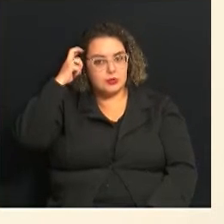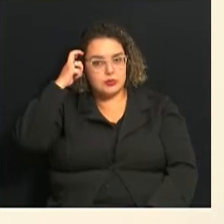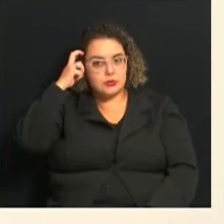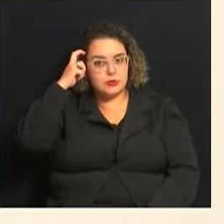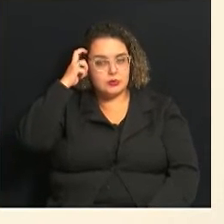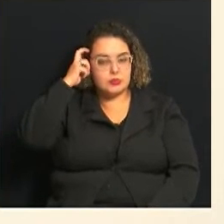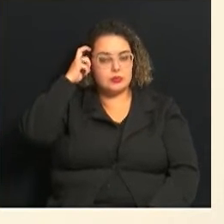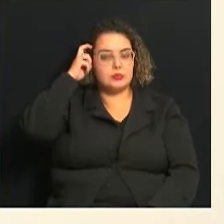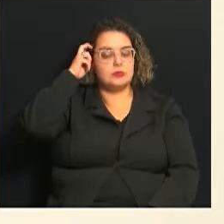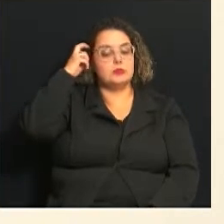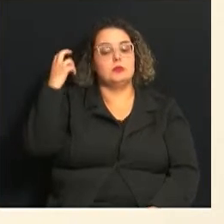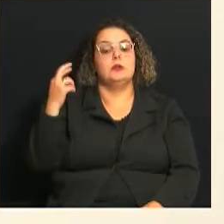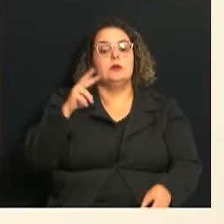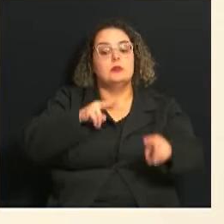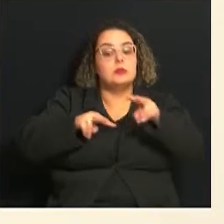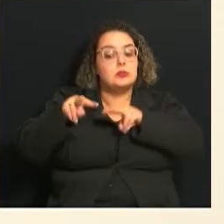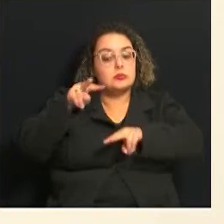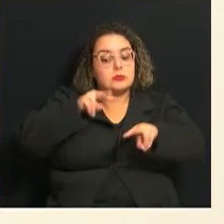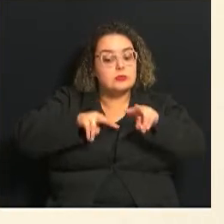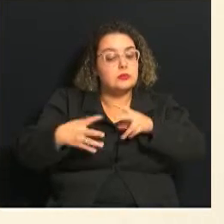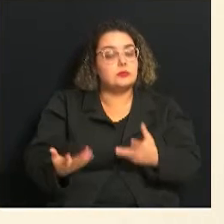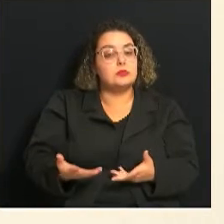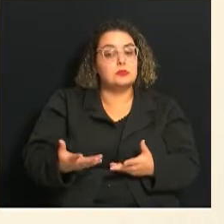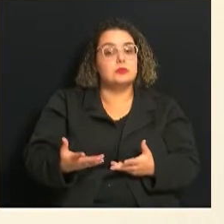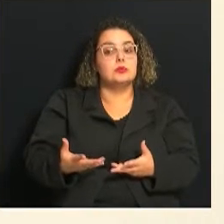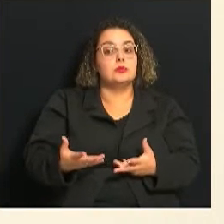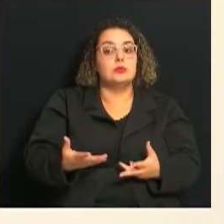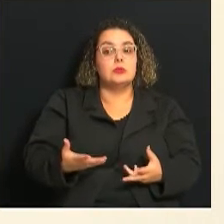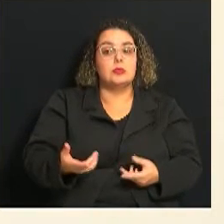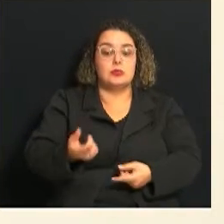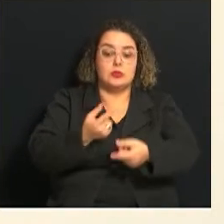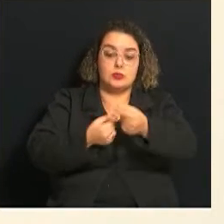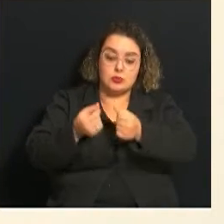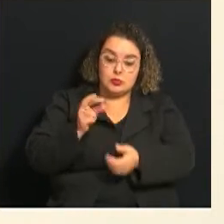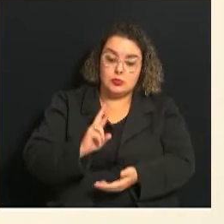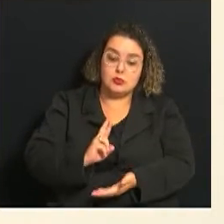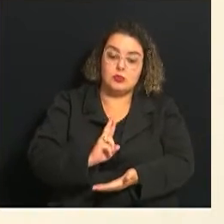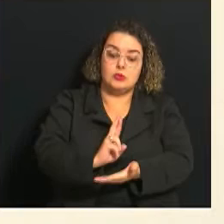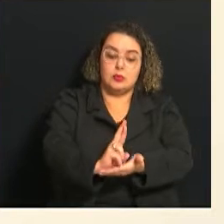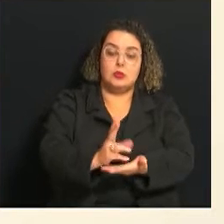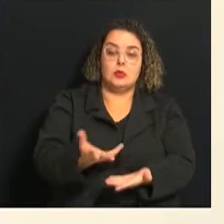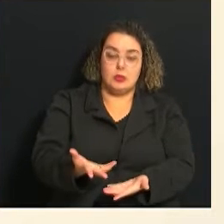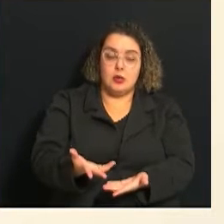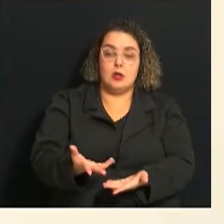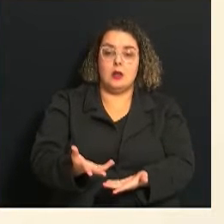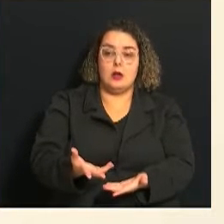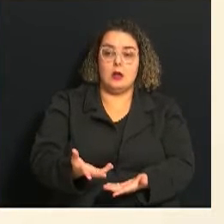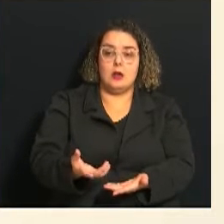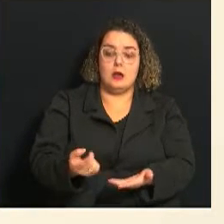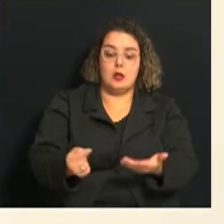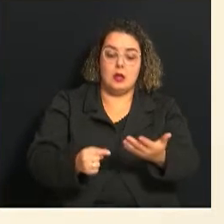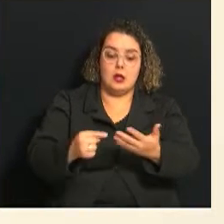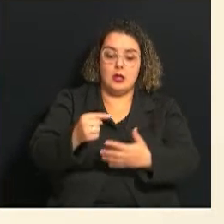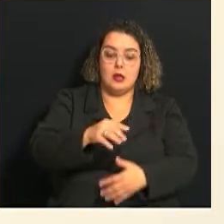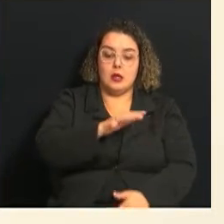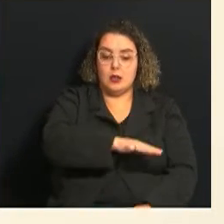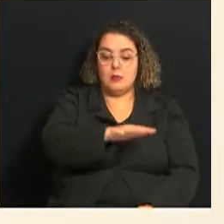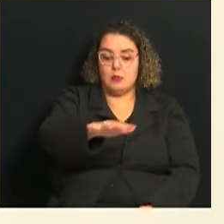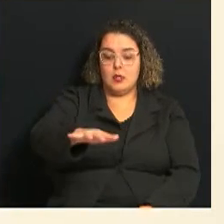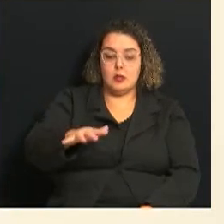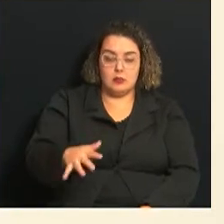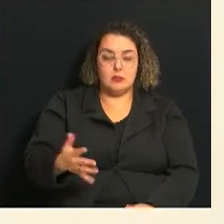uma previsão de que é necessário que o aporte de recursos para esses, em cada dotação,